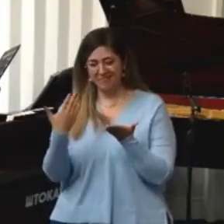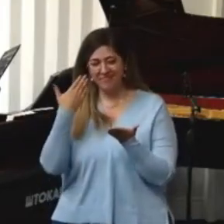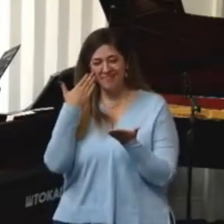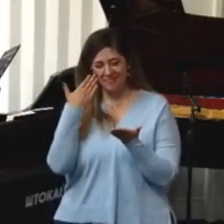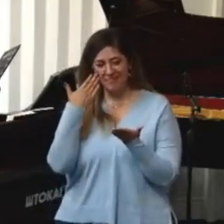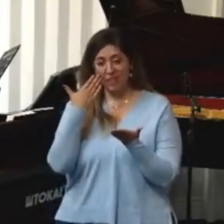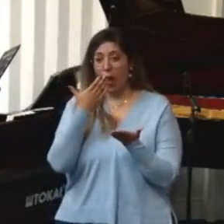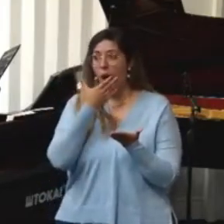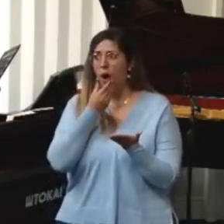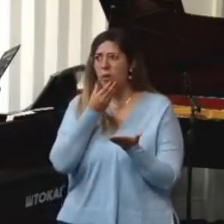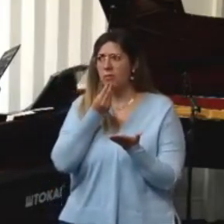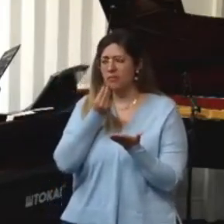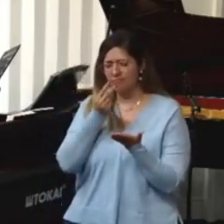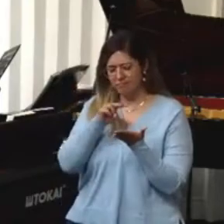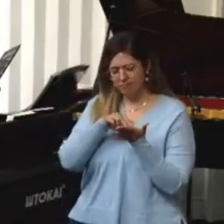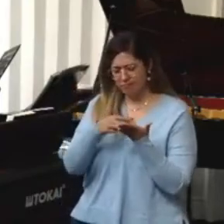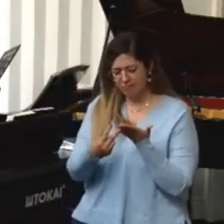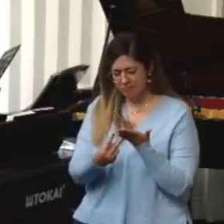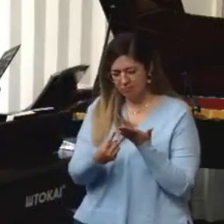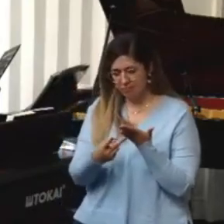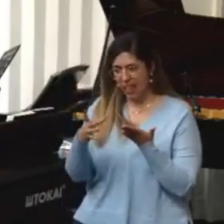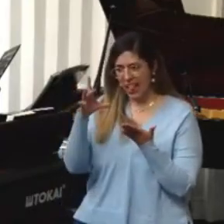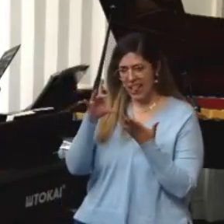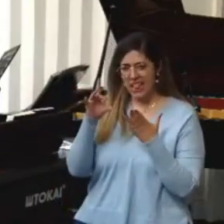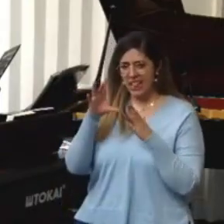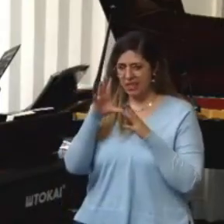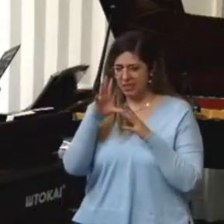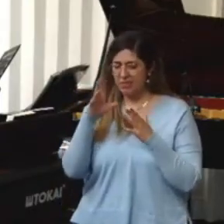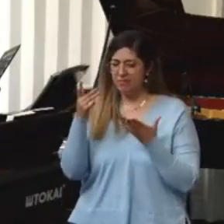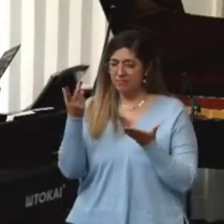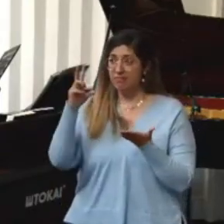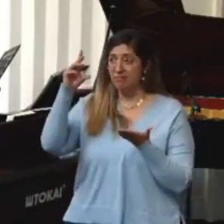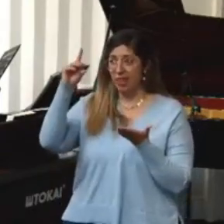Homem caído, Deus zombado.